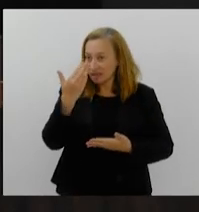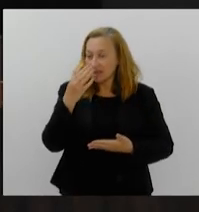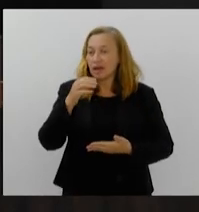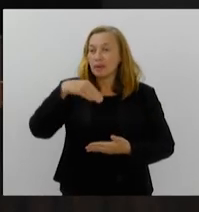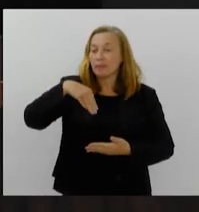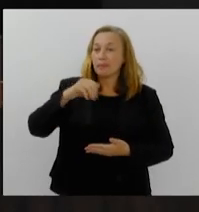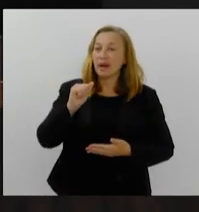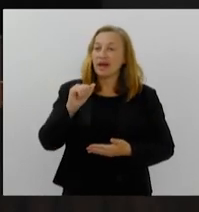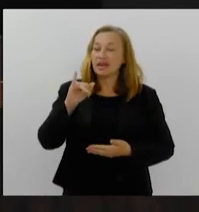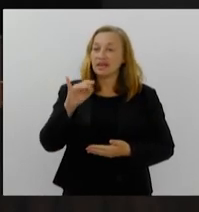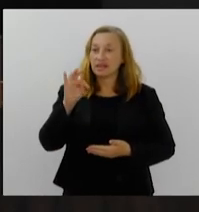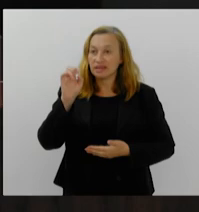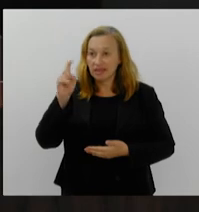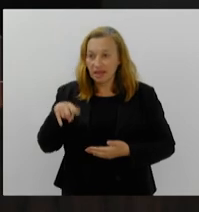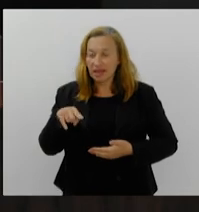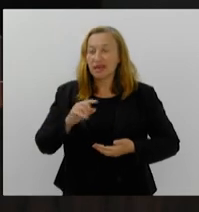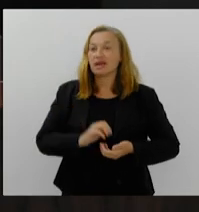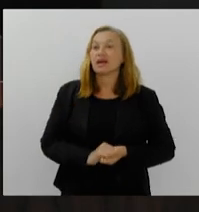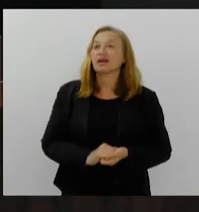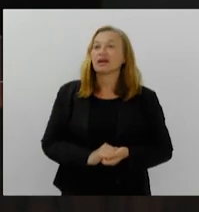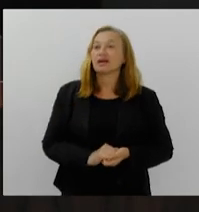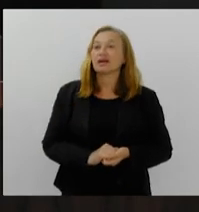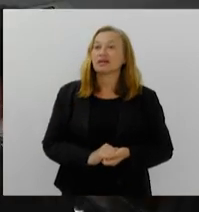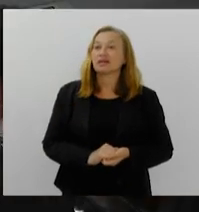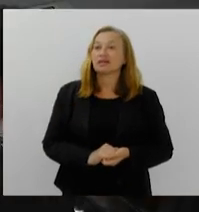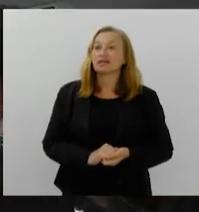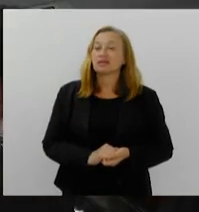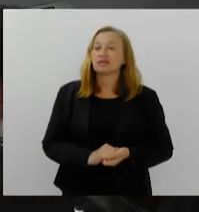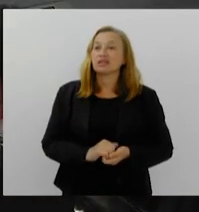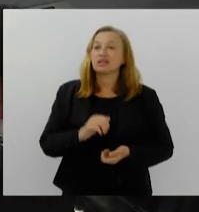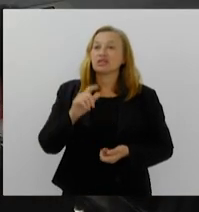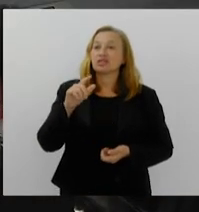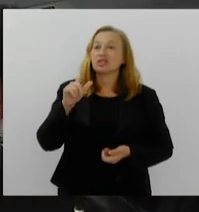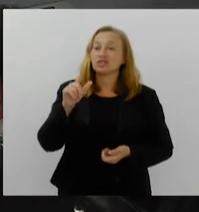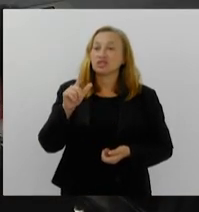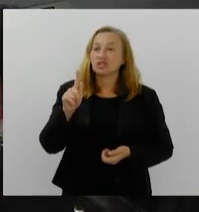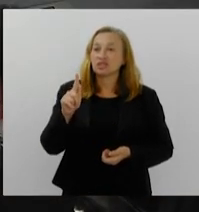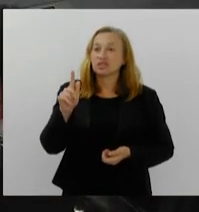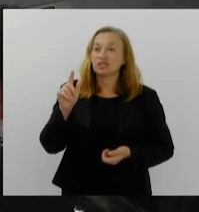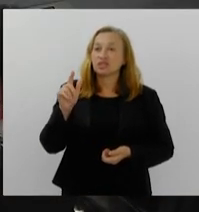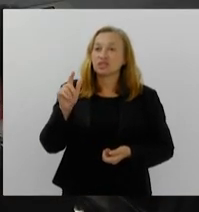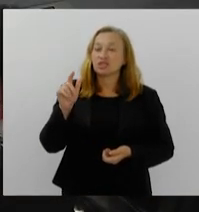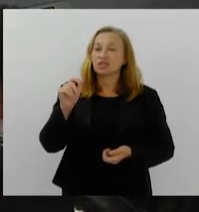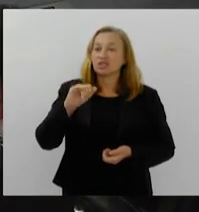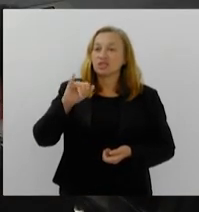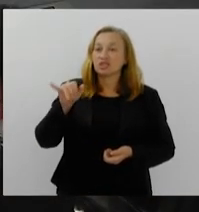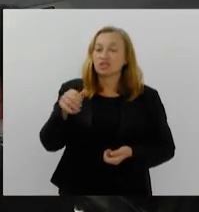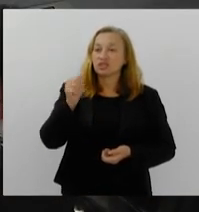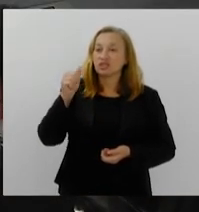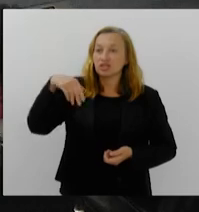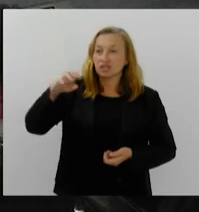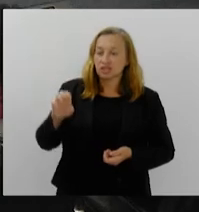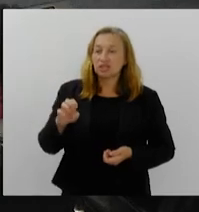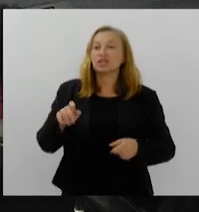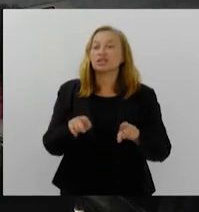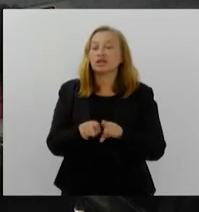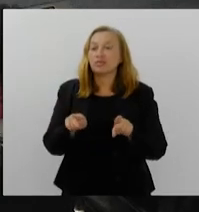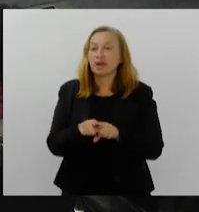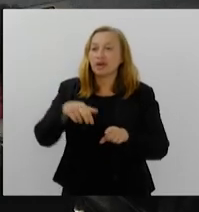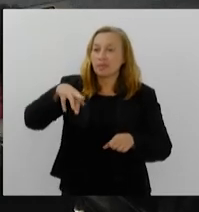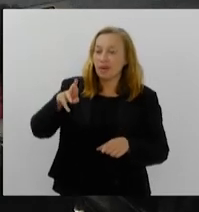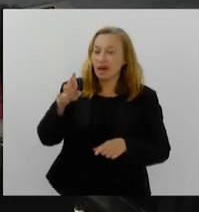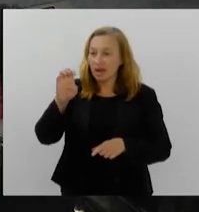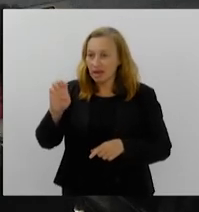Maitê, agradecer a Jane, que está sempre em contato, a dona Mari também, que está sempre